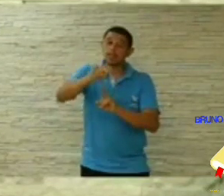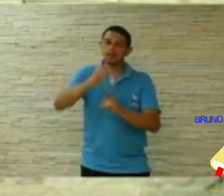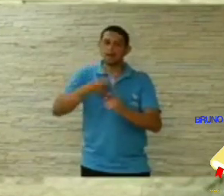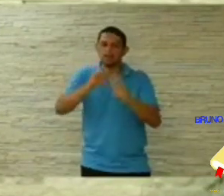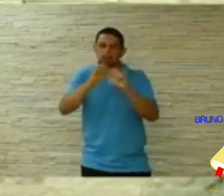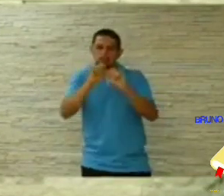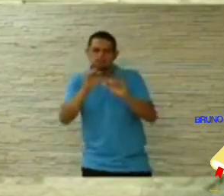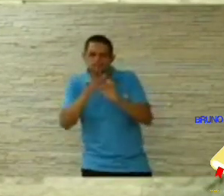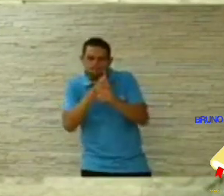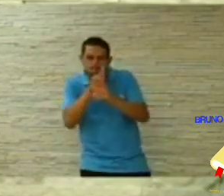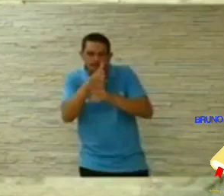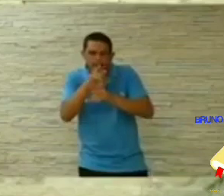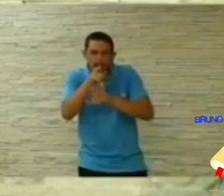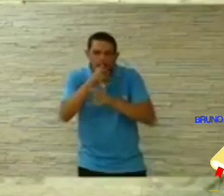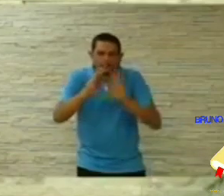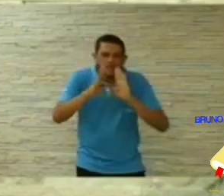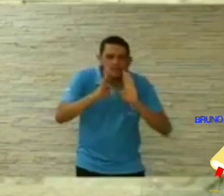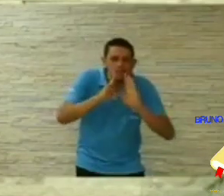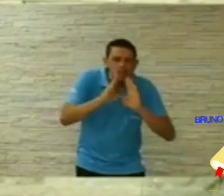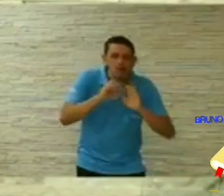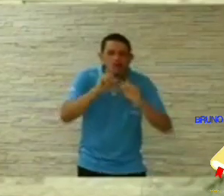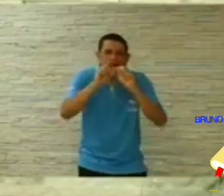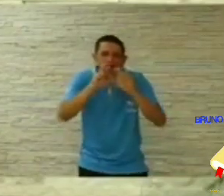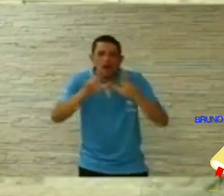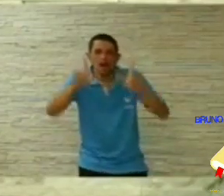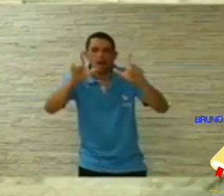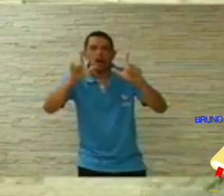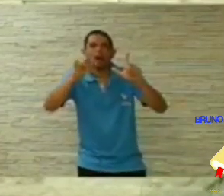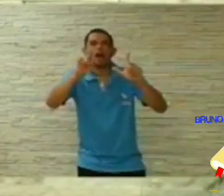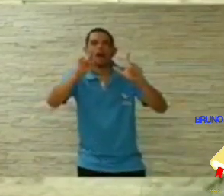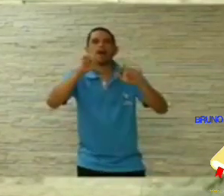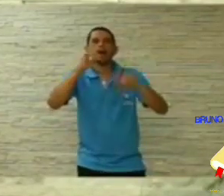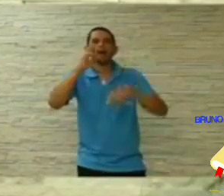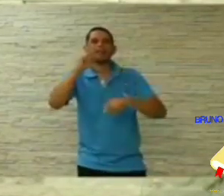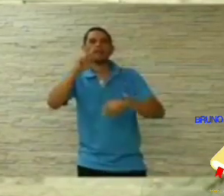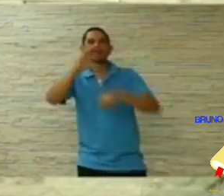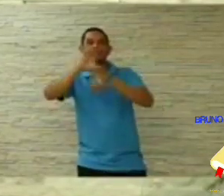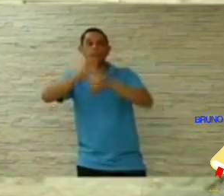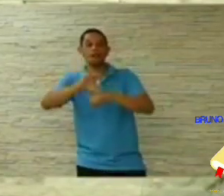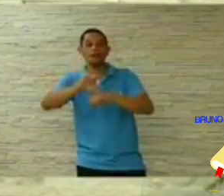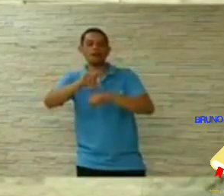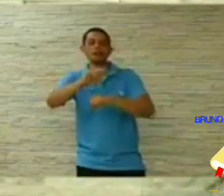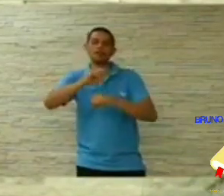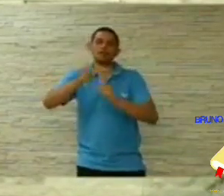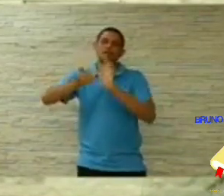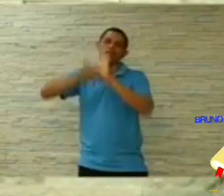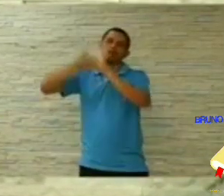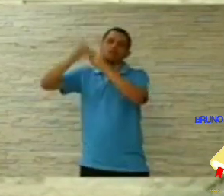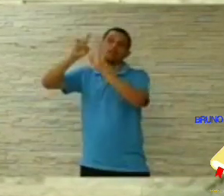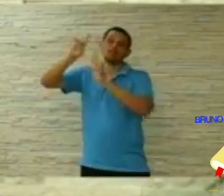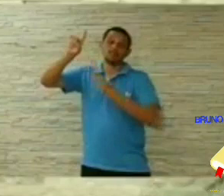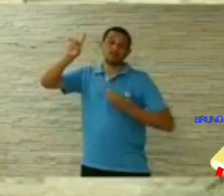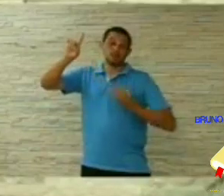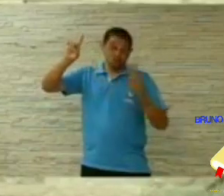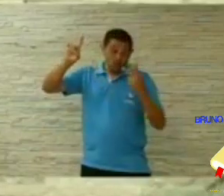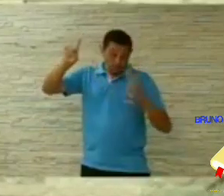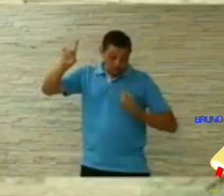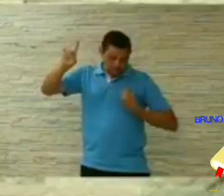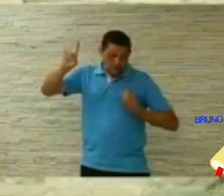que você fosse convidado para louvar a Ele, para que você oferecesse a sua vida como uma vida de louvor a esse